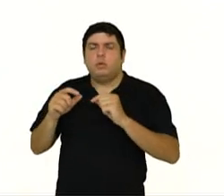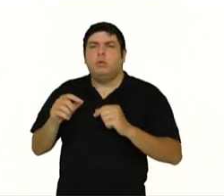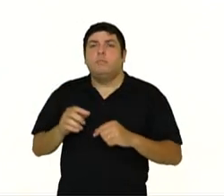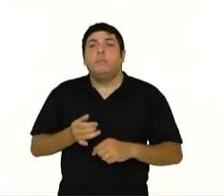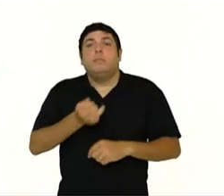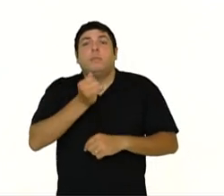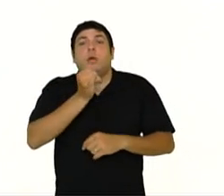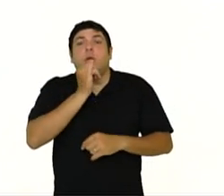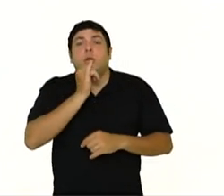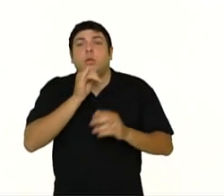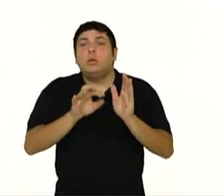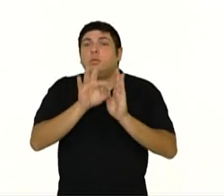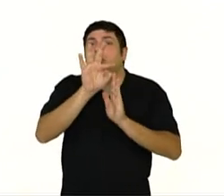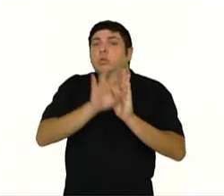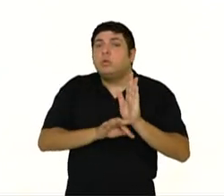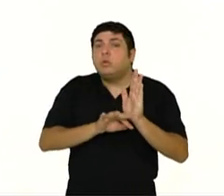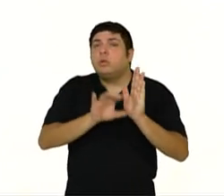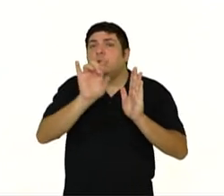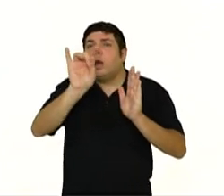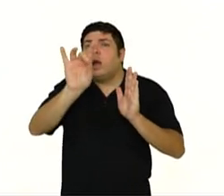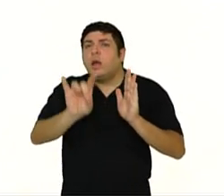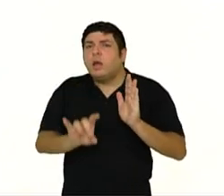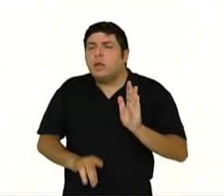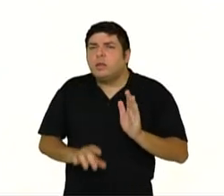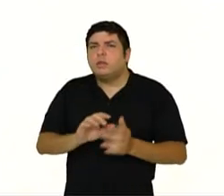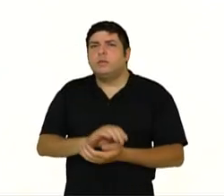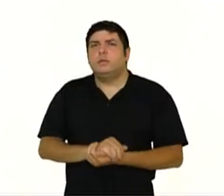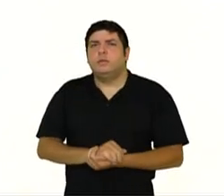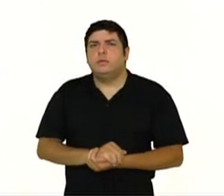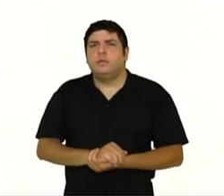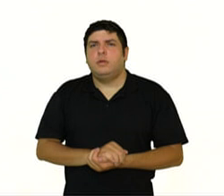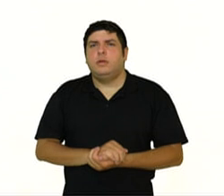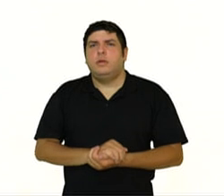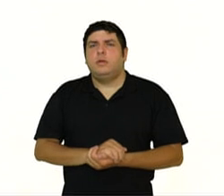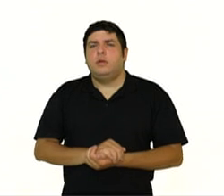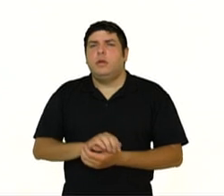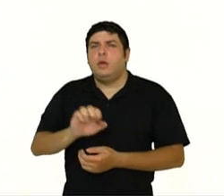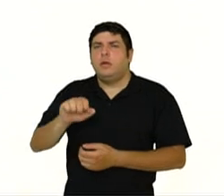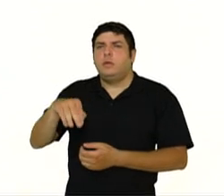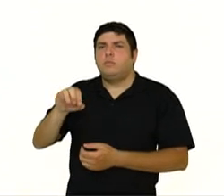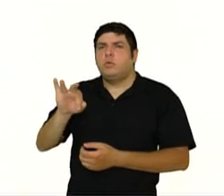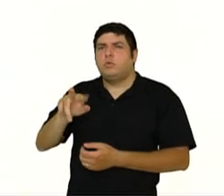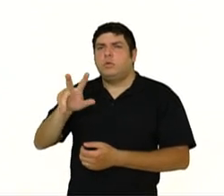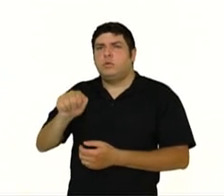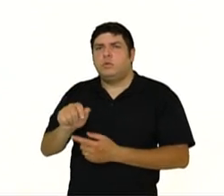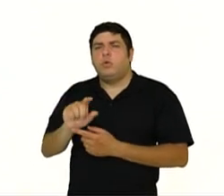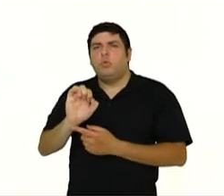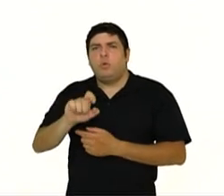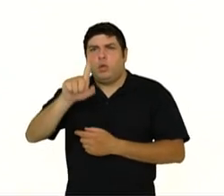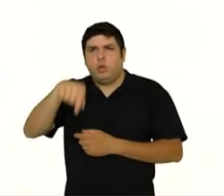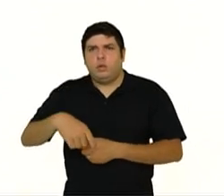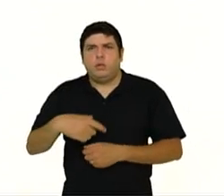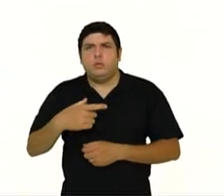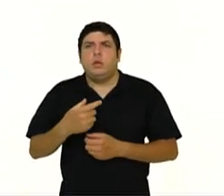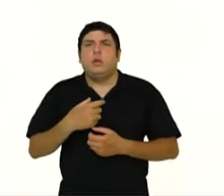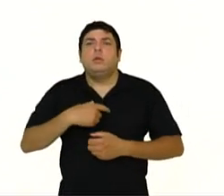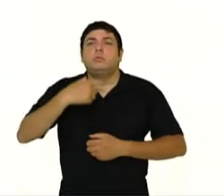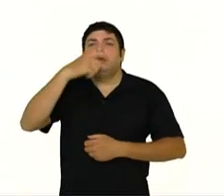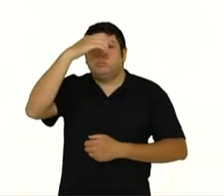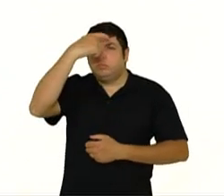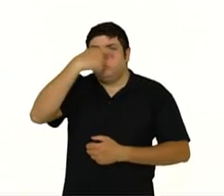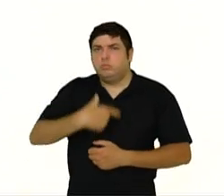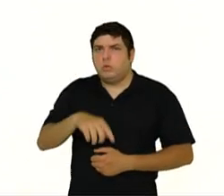ter o foco em cada uma das funções. Função emotiva, certo? Quando eu estou colocando aqui, né, a função é quem está